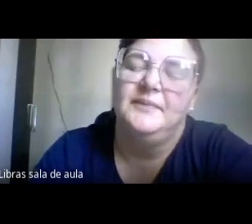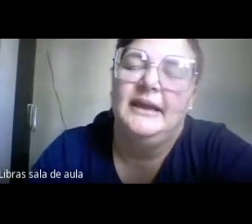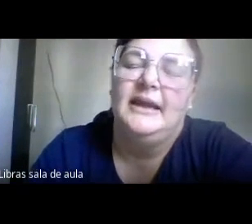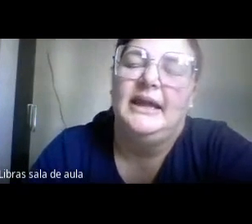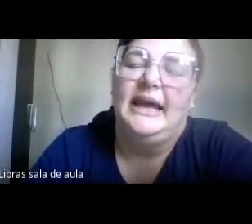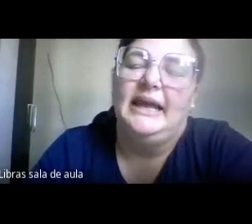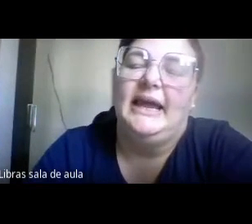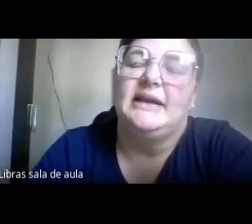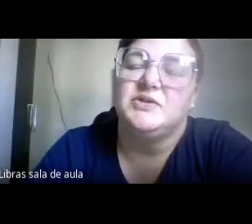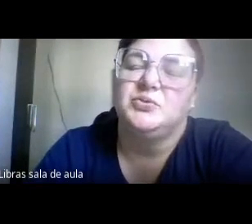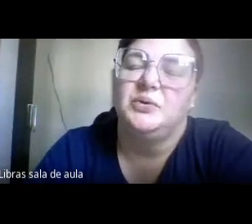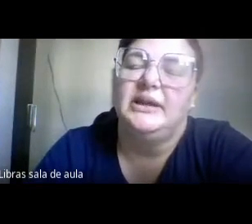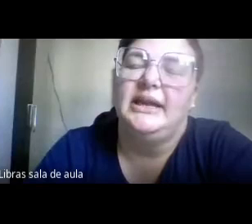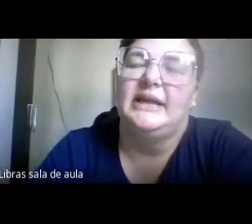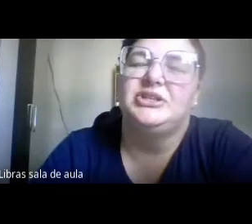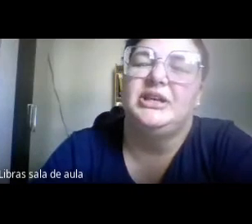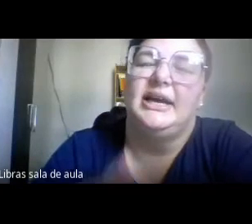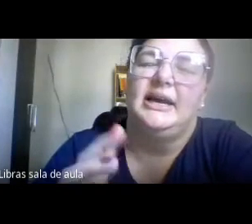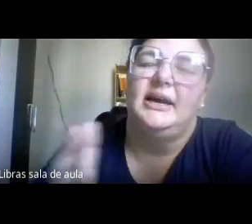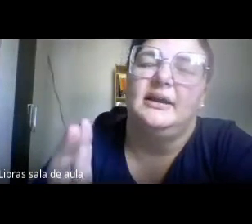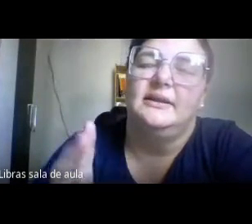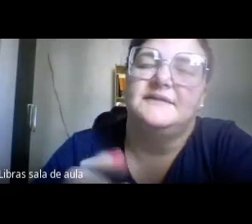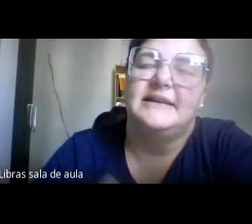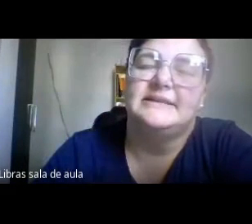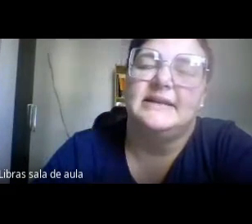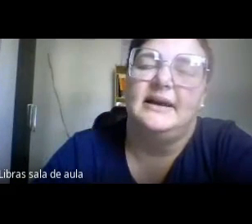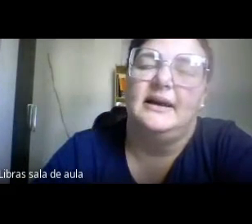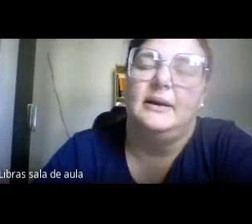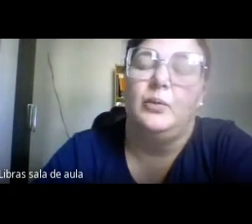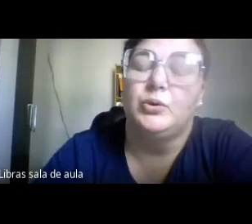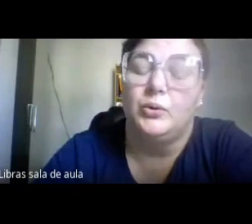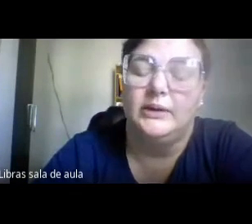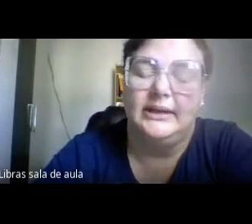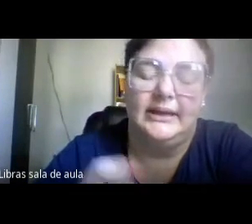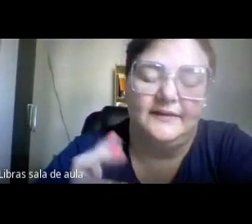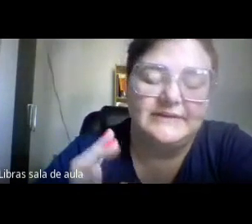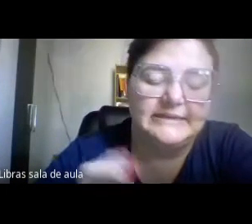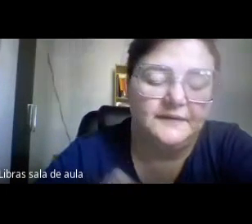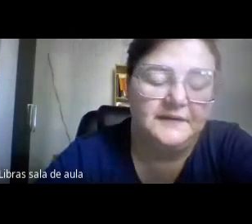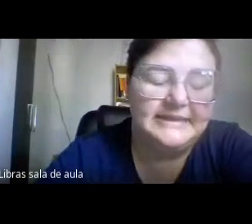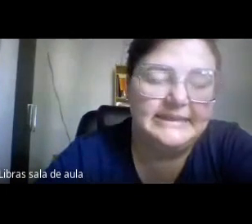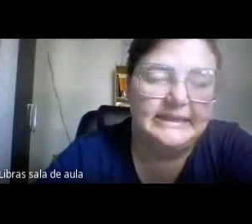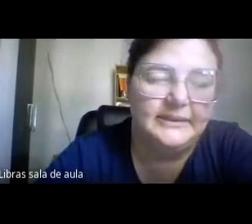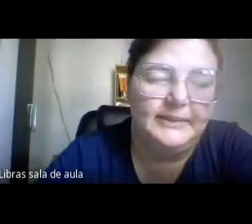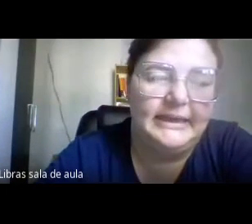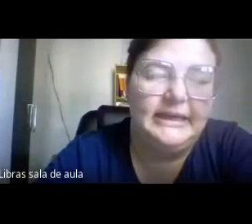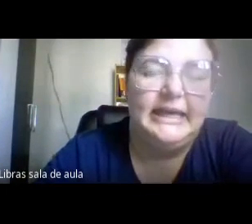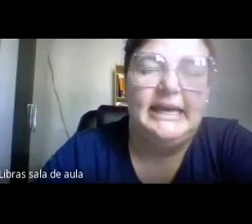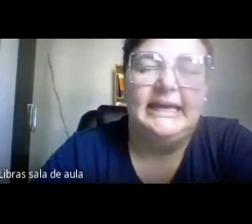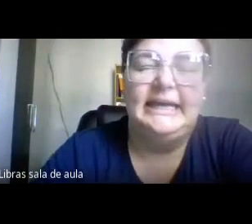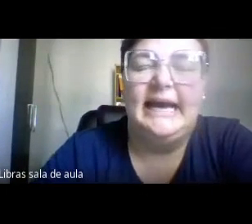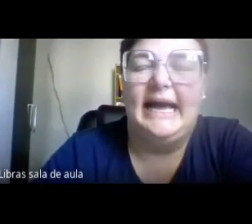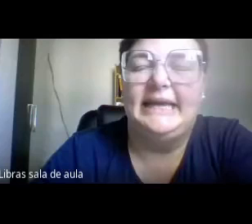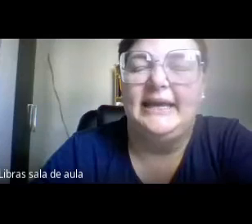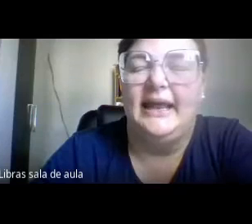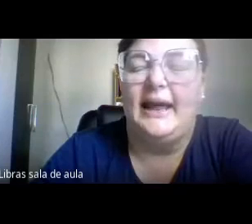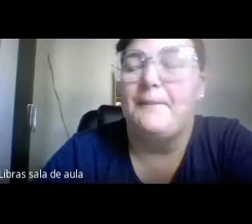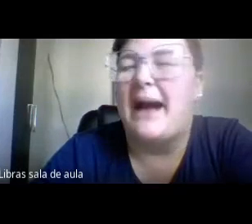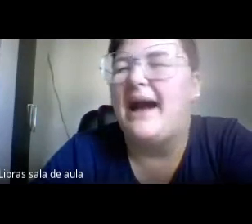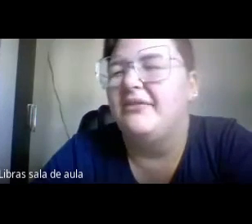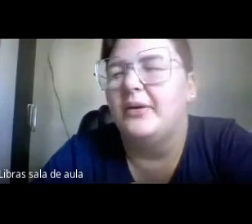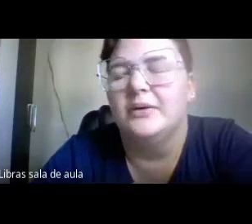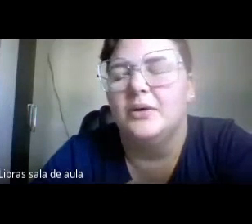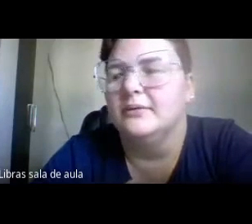ali. Ela era surda e ela tinha deficiência motora, né? Deficiência física também. E aí